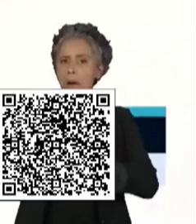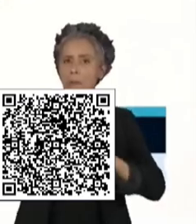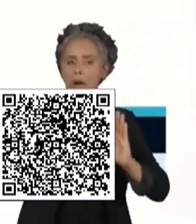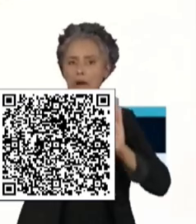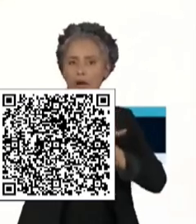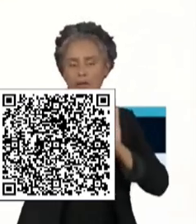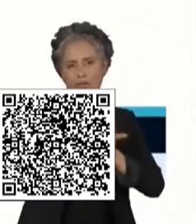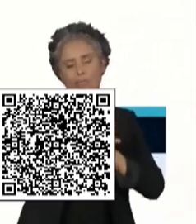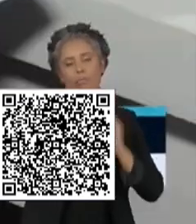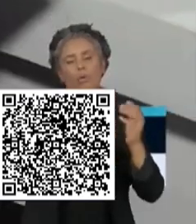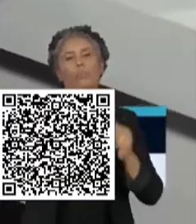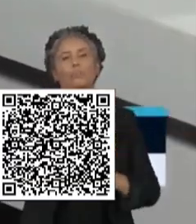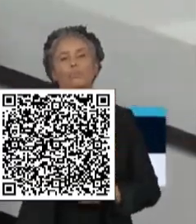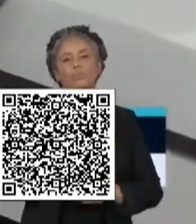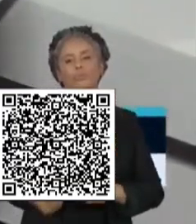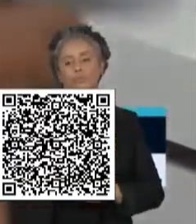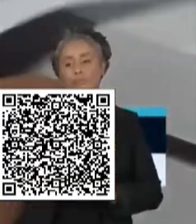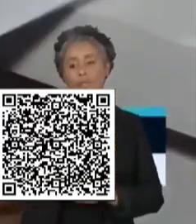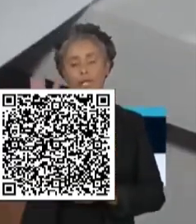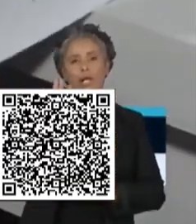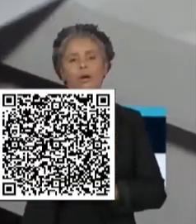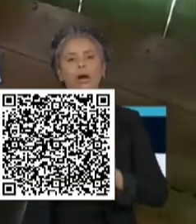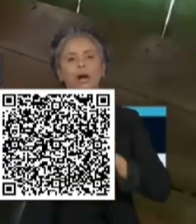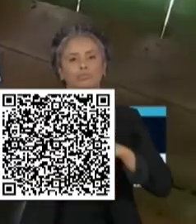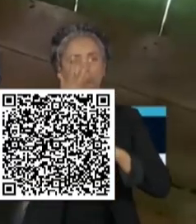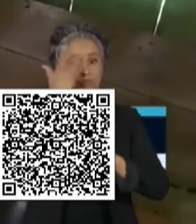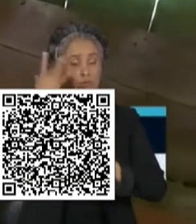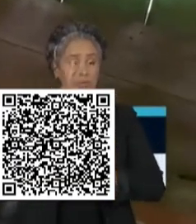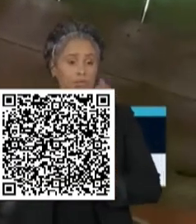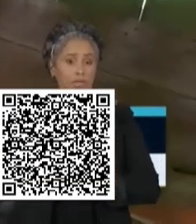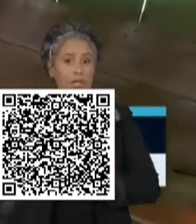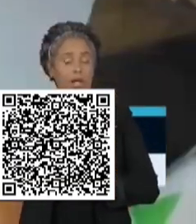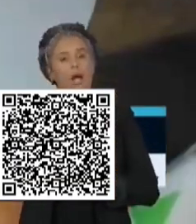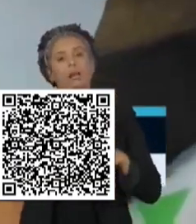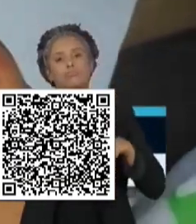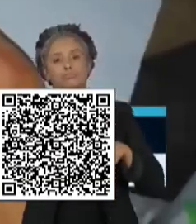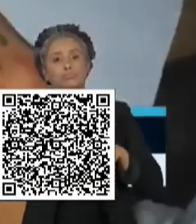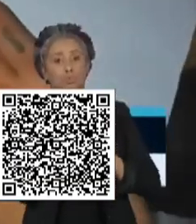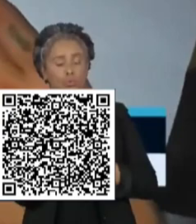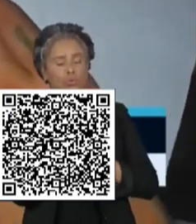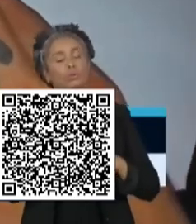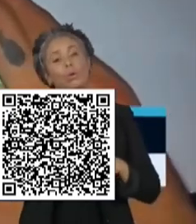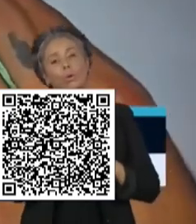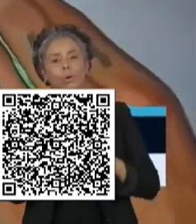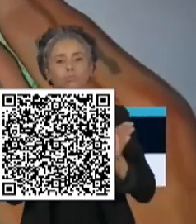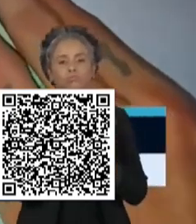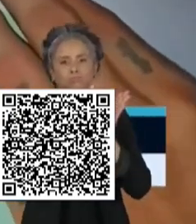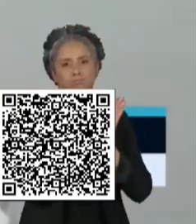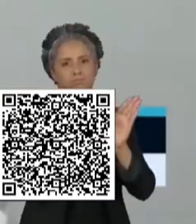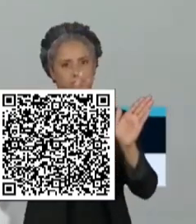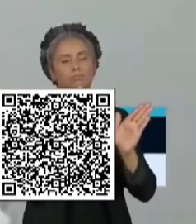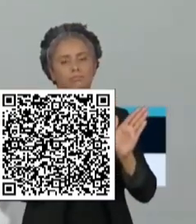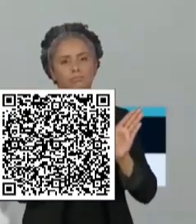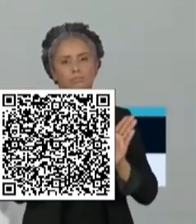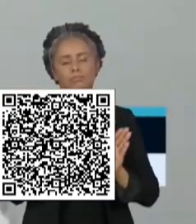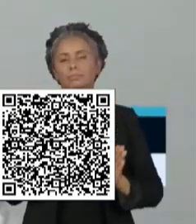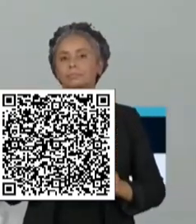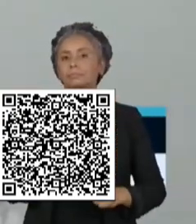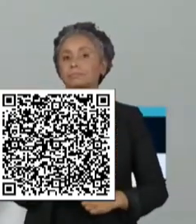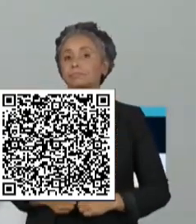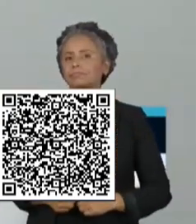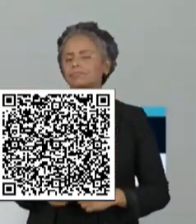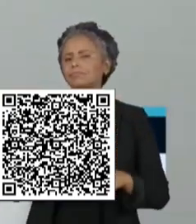beneficiar pessoas que ganham até 2 salários mínimos ou que estejam inscritas no Cadastro Único. Ele é um